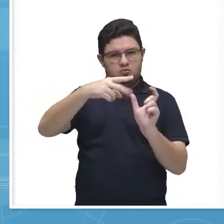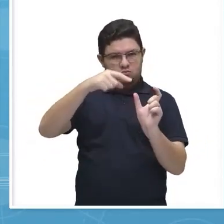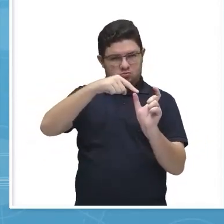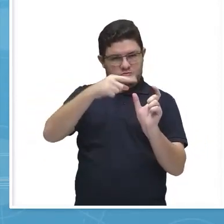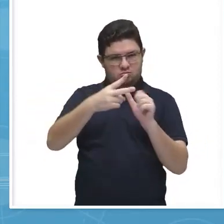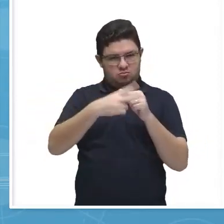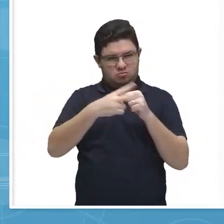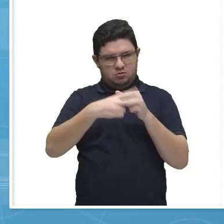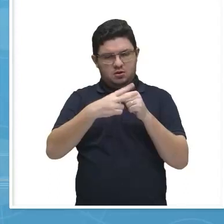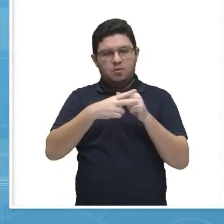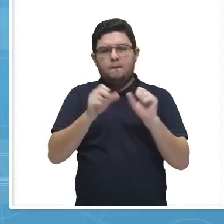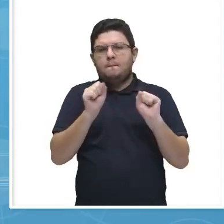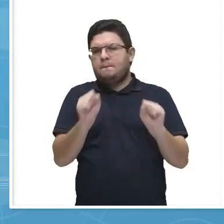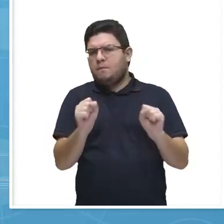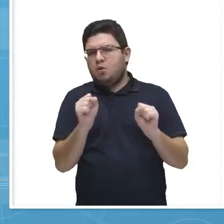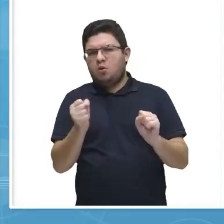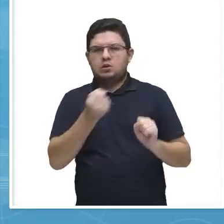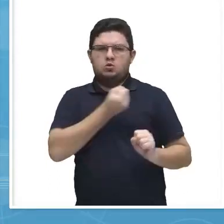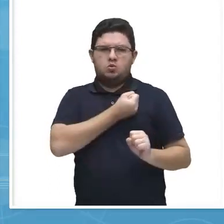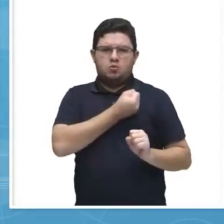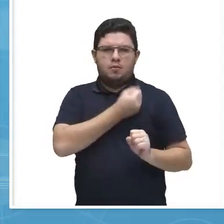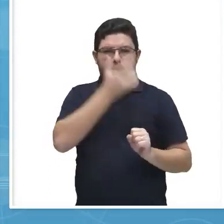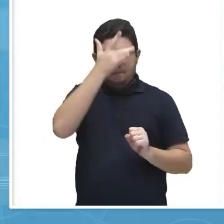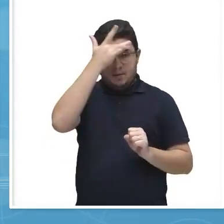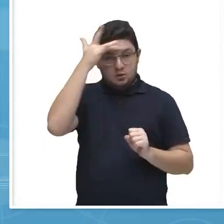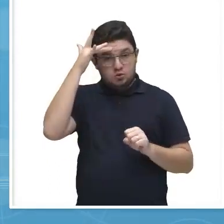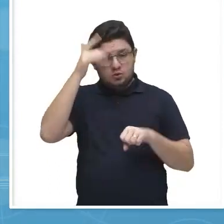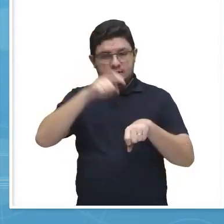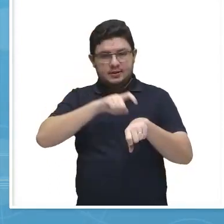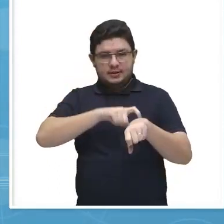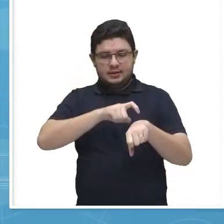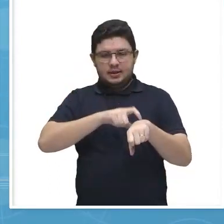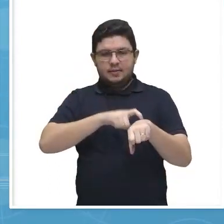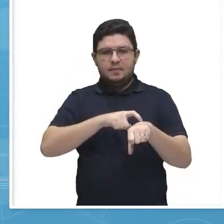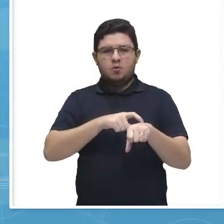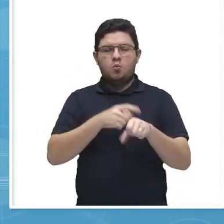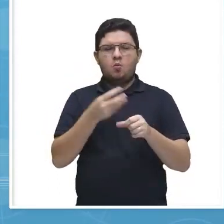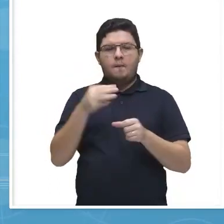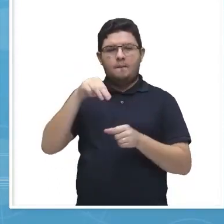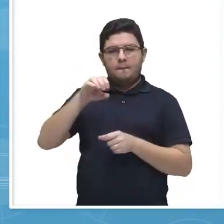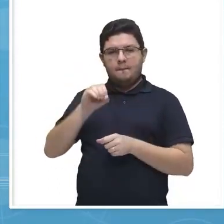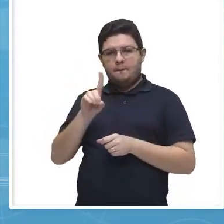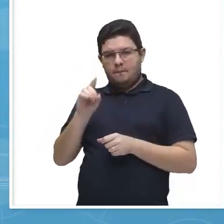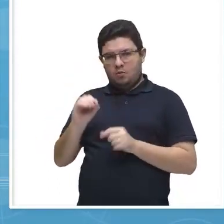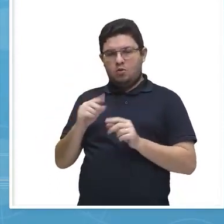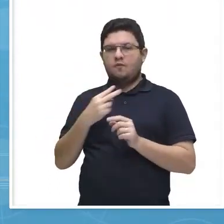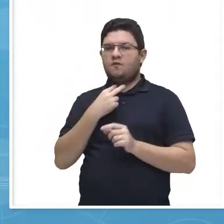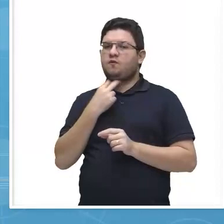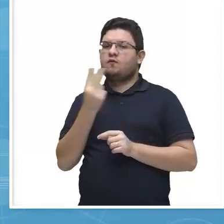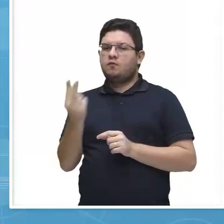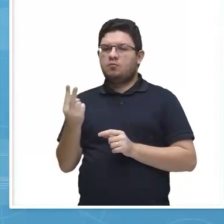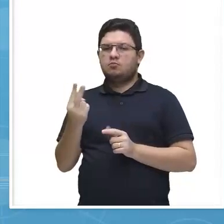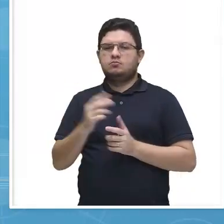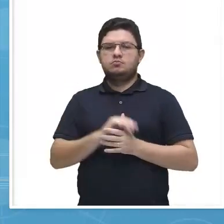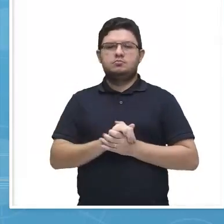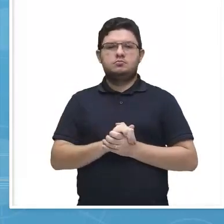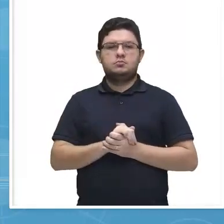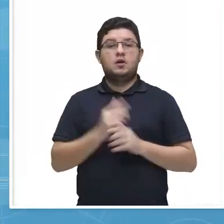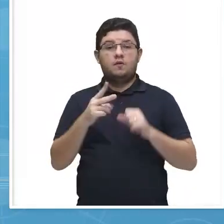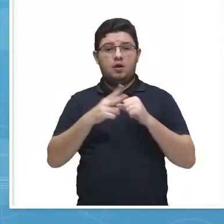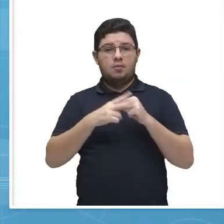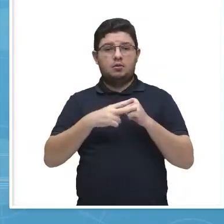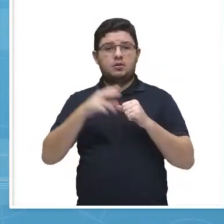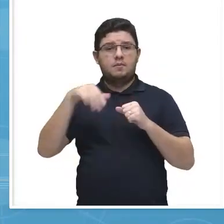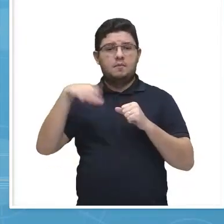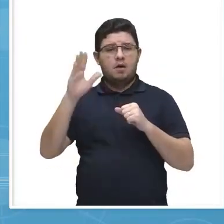número, pessoa, tempo, modo e voz. É a nossa classe de palavras mais rica da língua portuguesa,